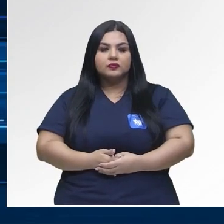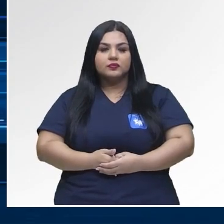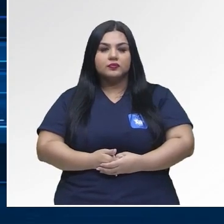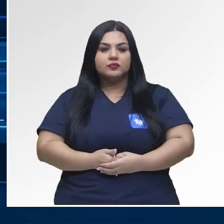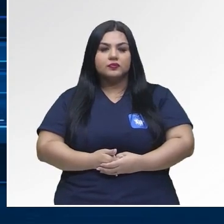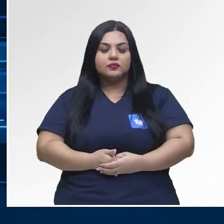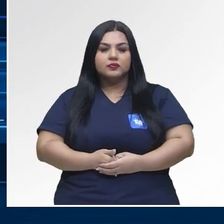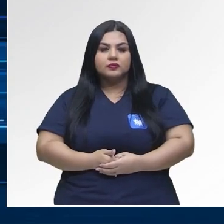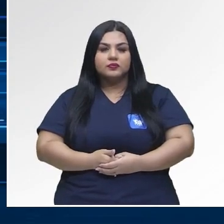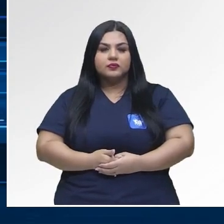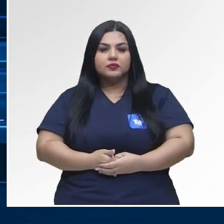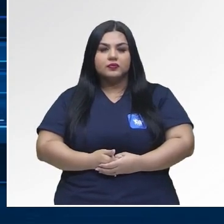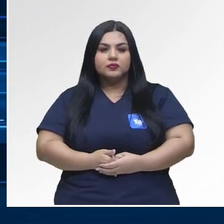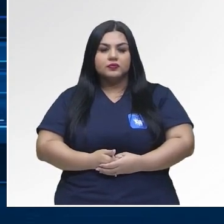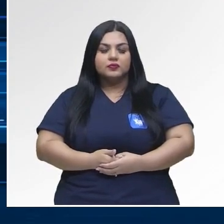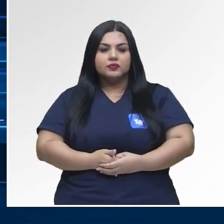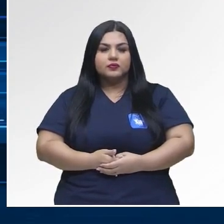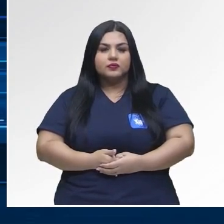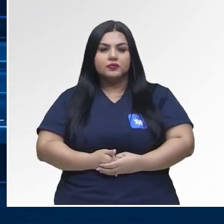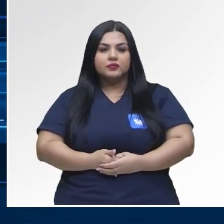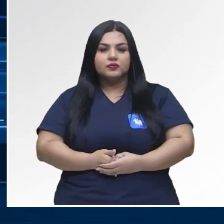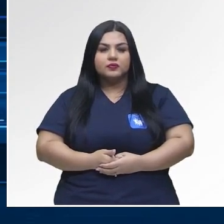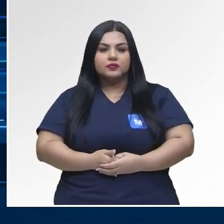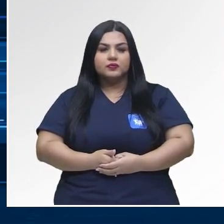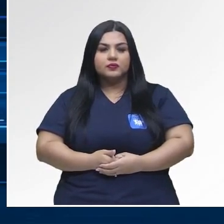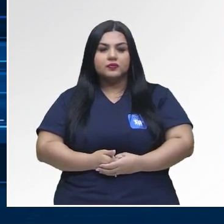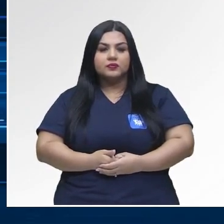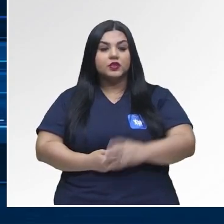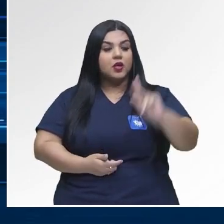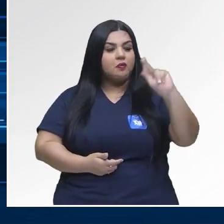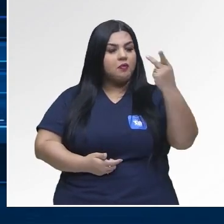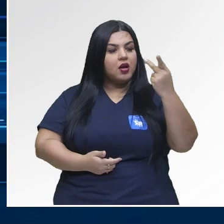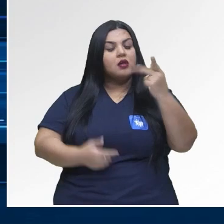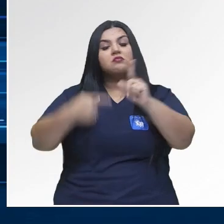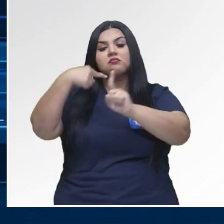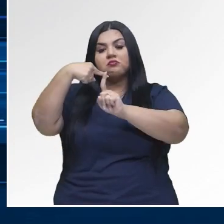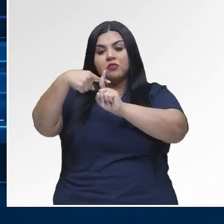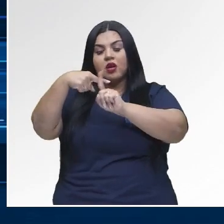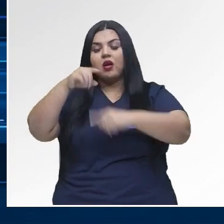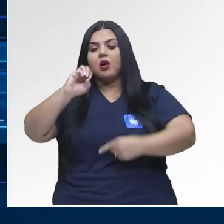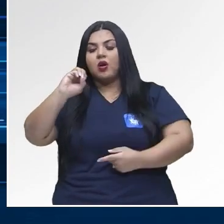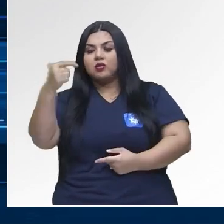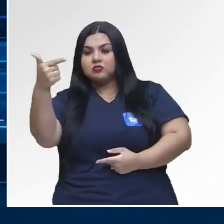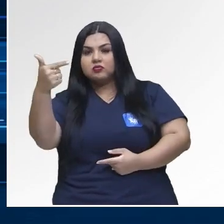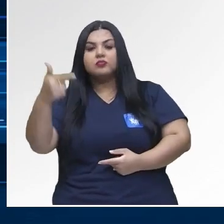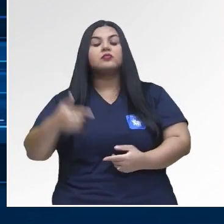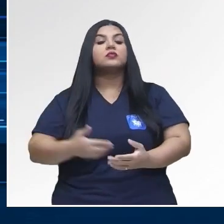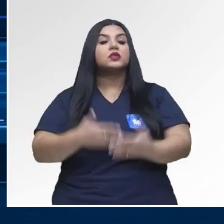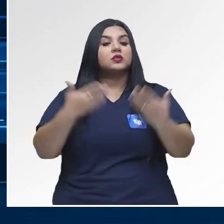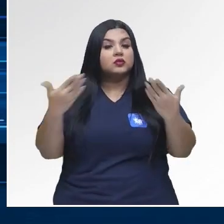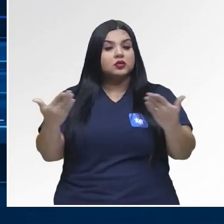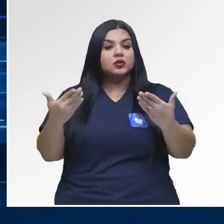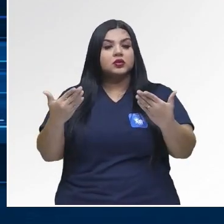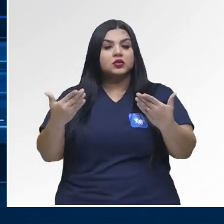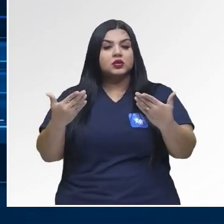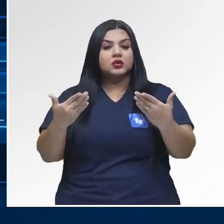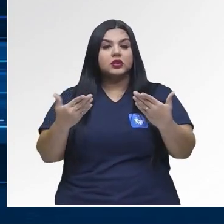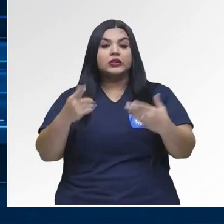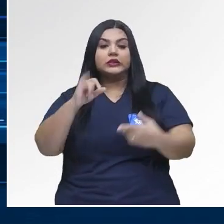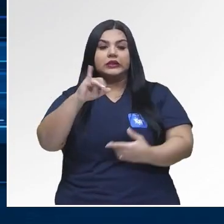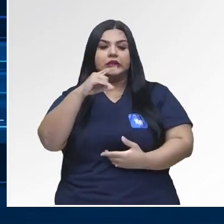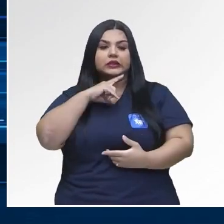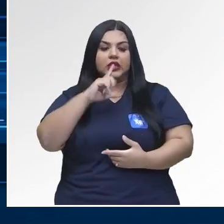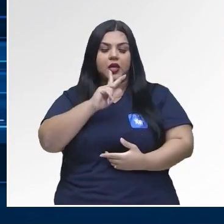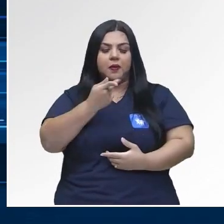hemácia mais o oxigênio, ok? E quando a hemácia está carregando